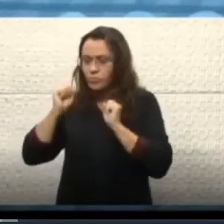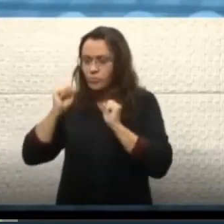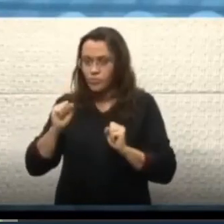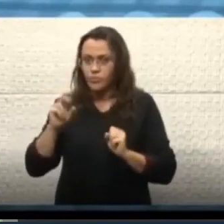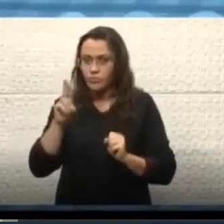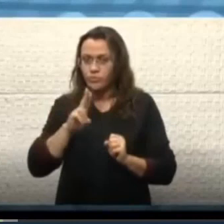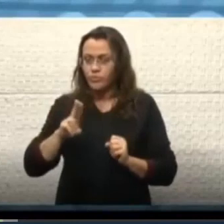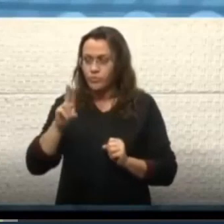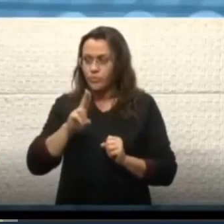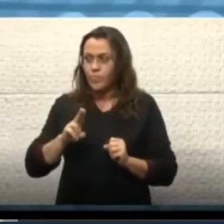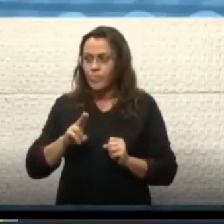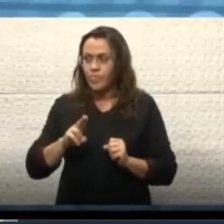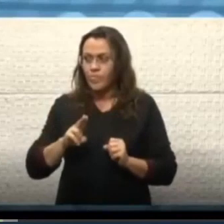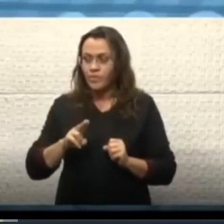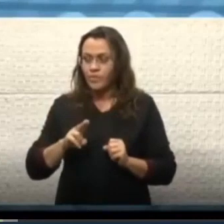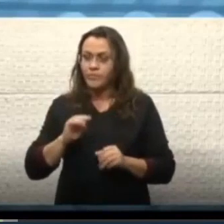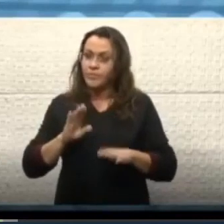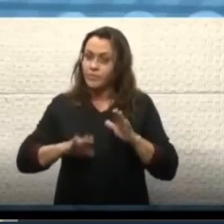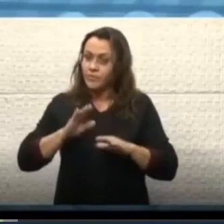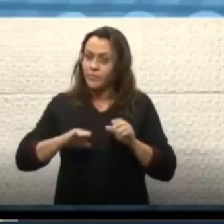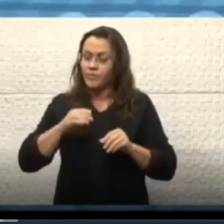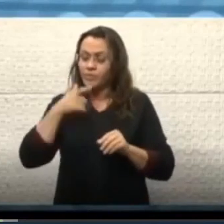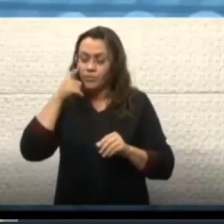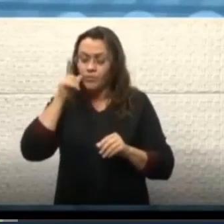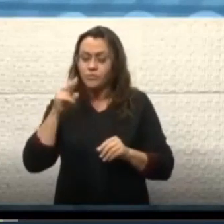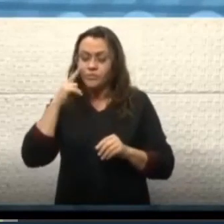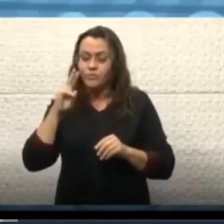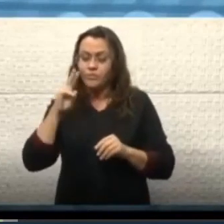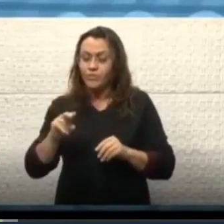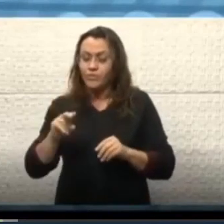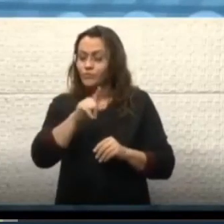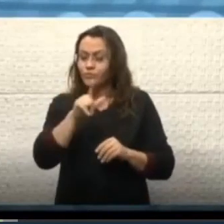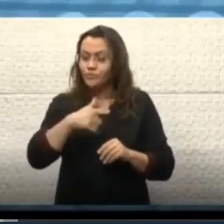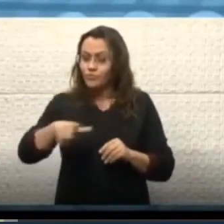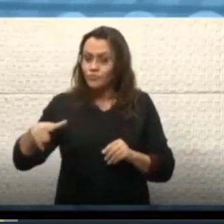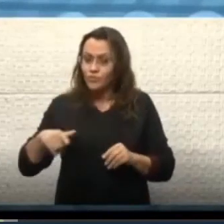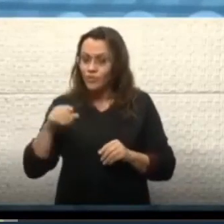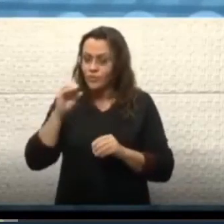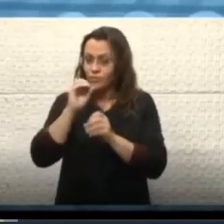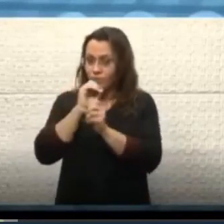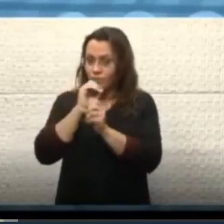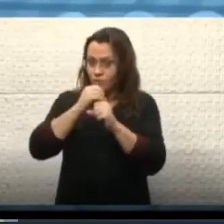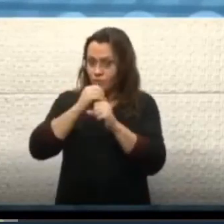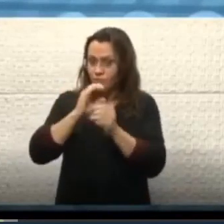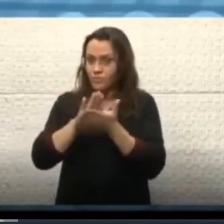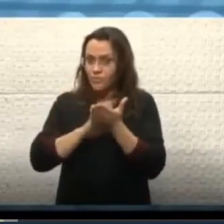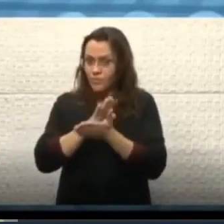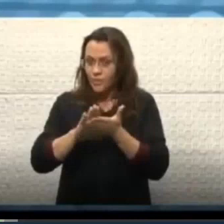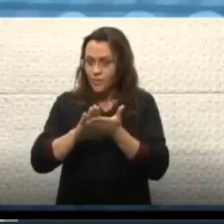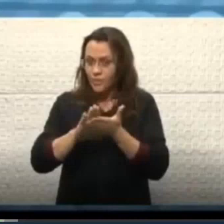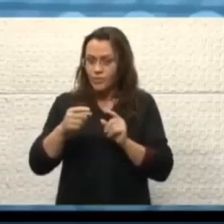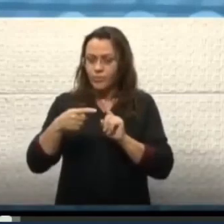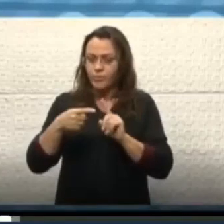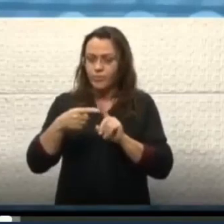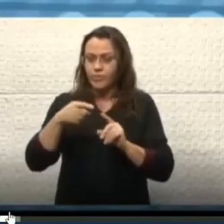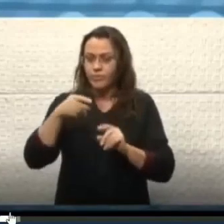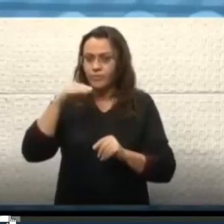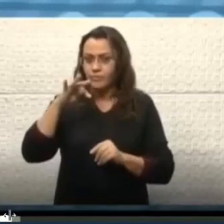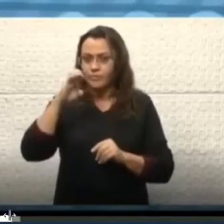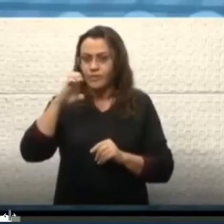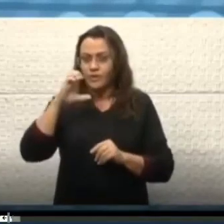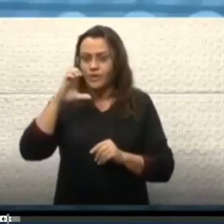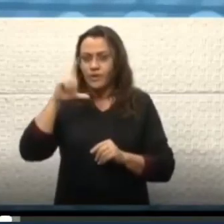gente consegue até identificar muitas delas a olho nu. Então nós podemos utilizar o microscópio estereoscópico, que seria mais